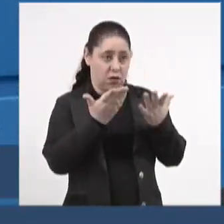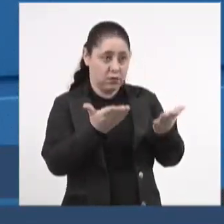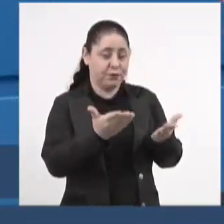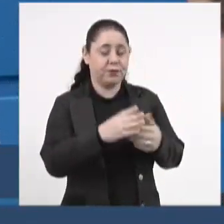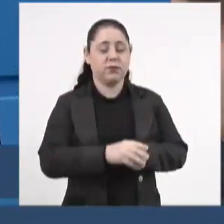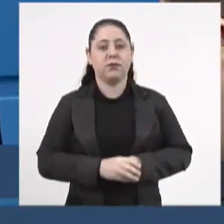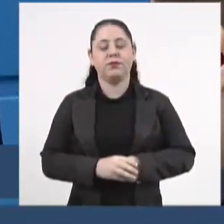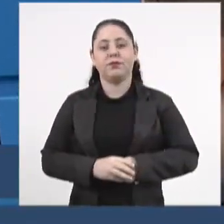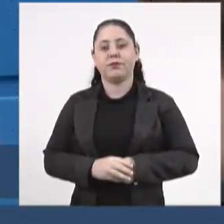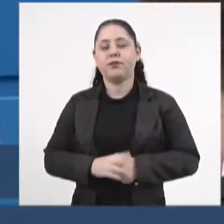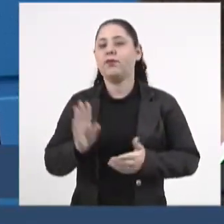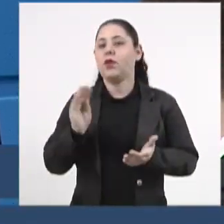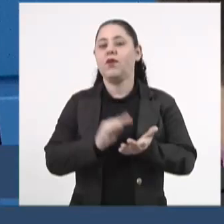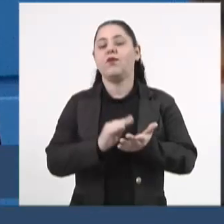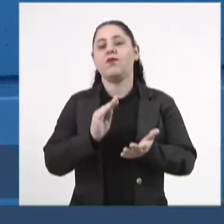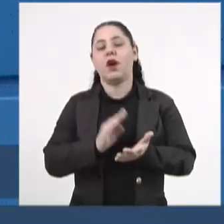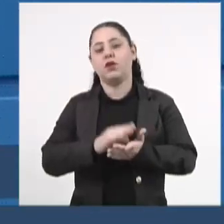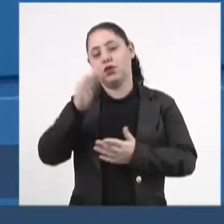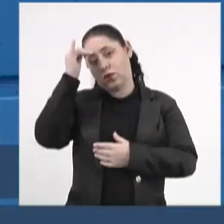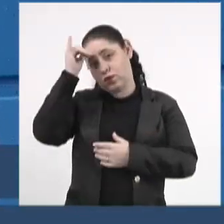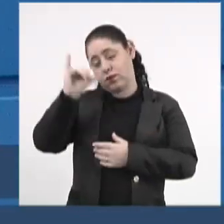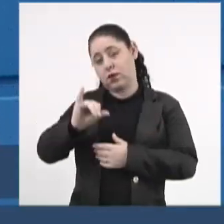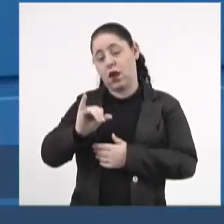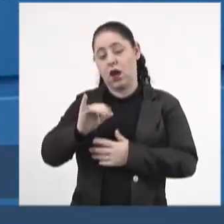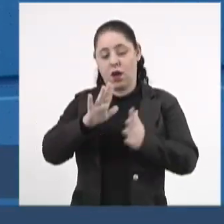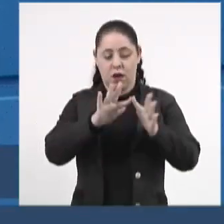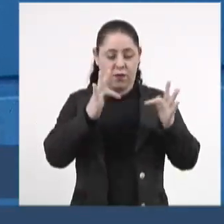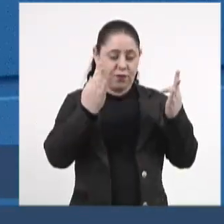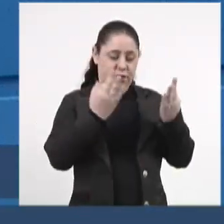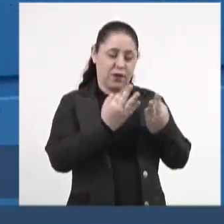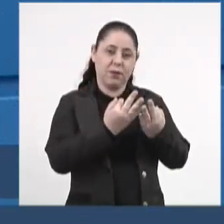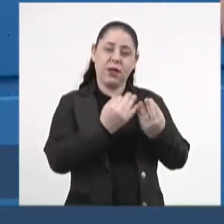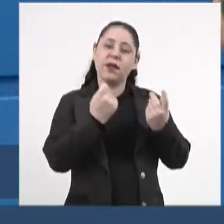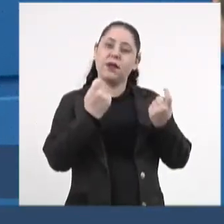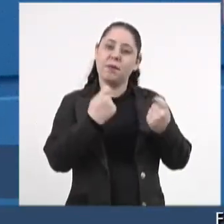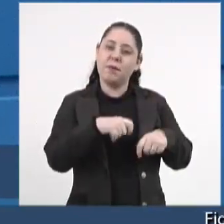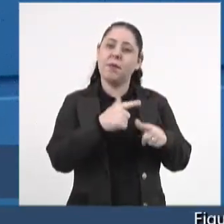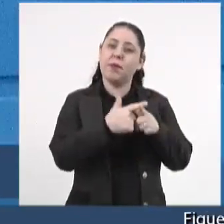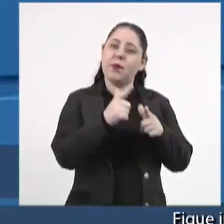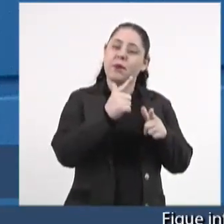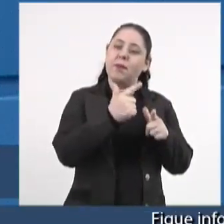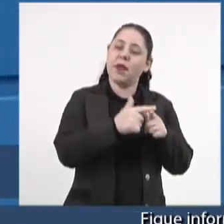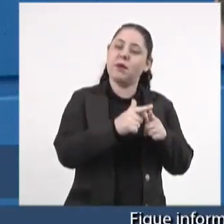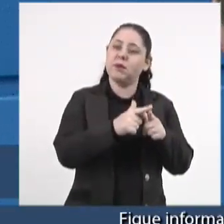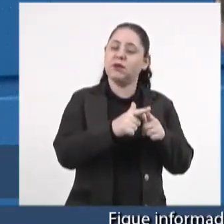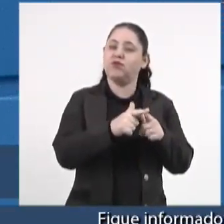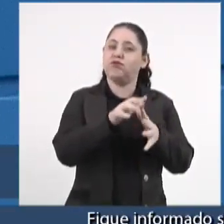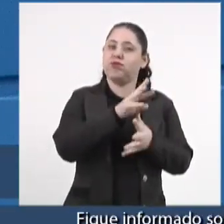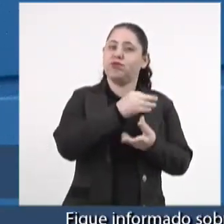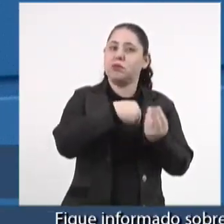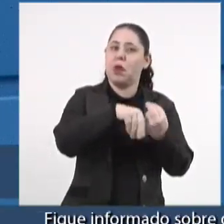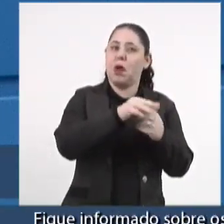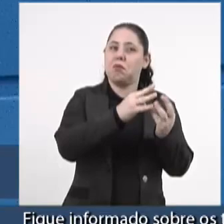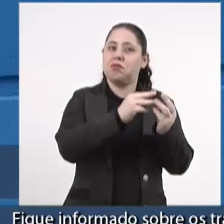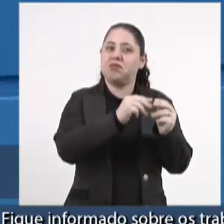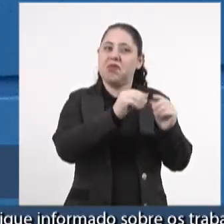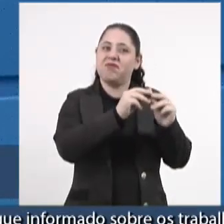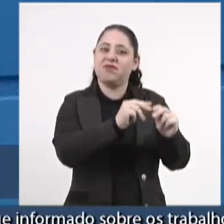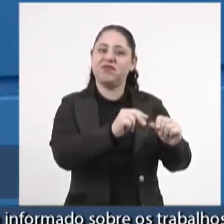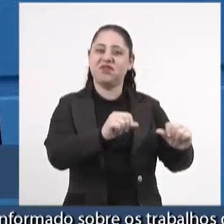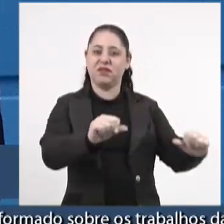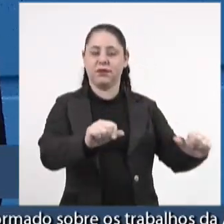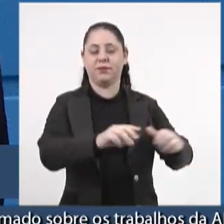diz, a falta da prevenção, a família está passando por esse momento de